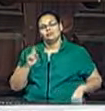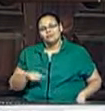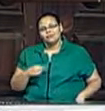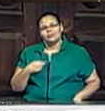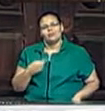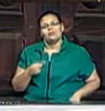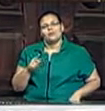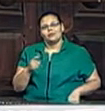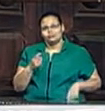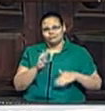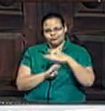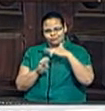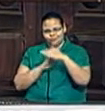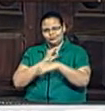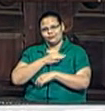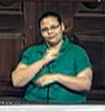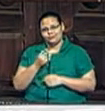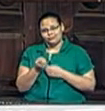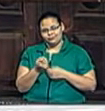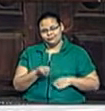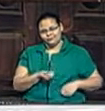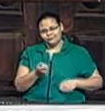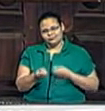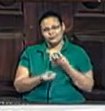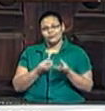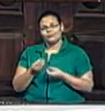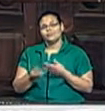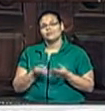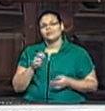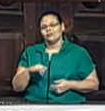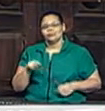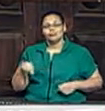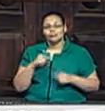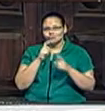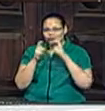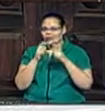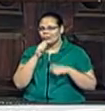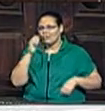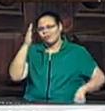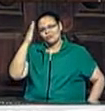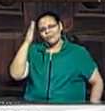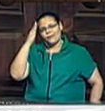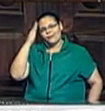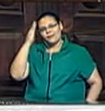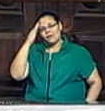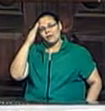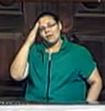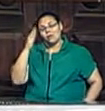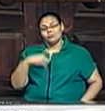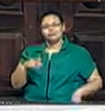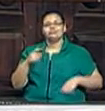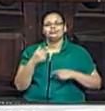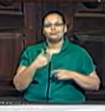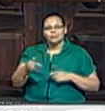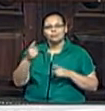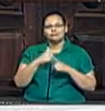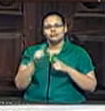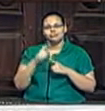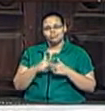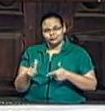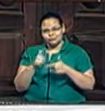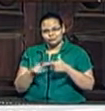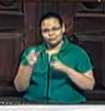fiscais? Como nós podemos discutir uma matéria como essa sem saber a fundo o impacto social que isso vai ser